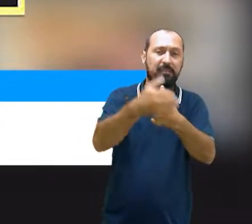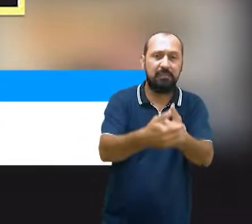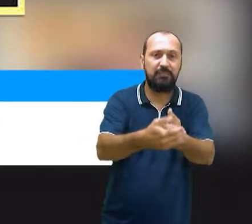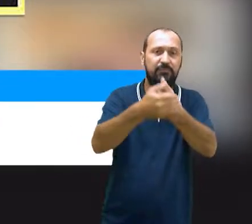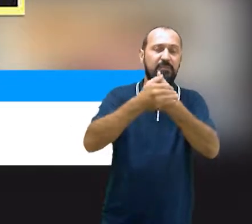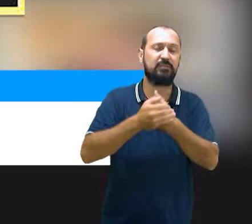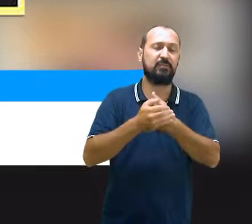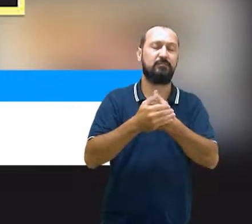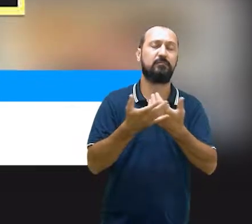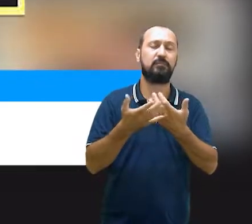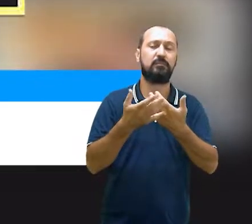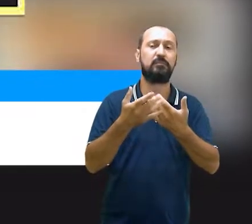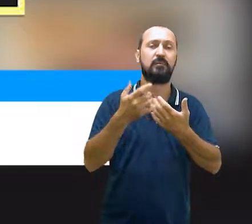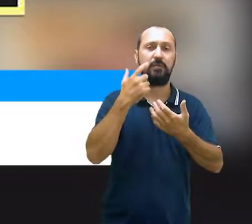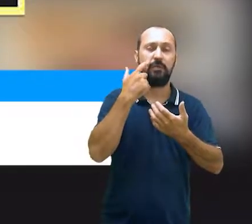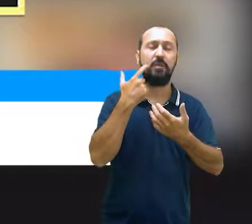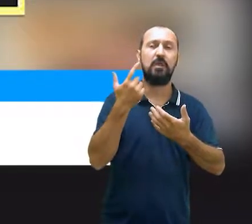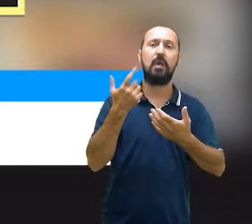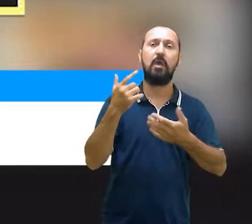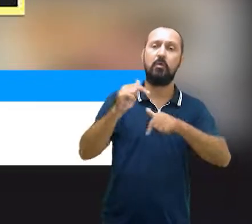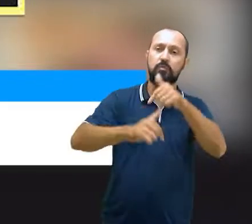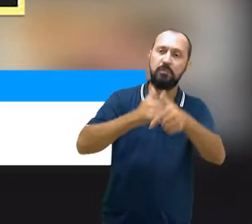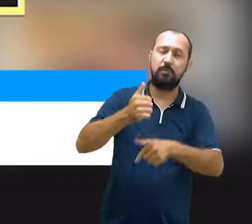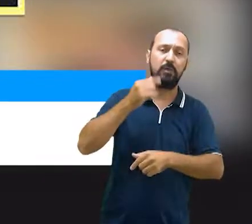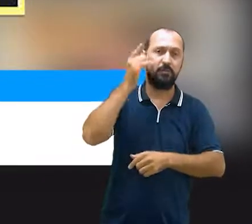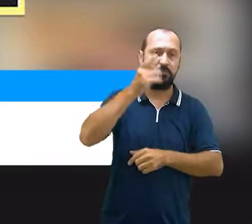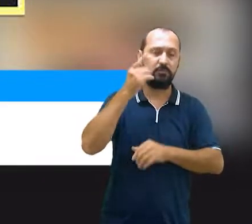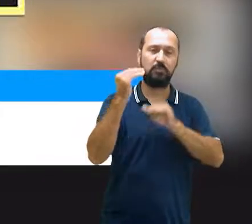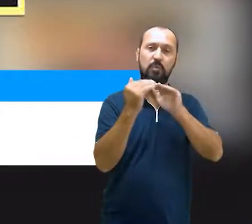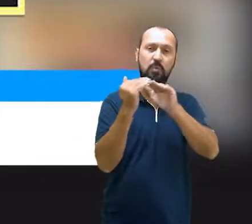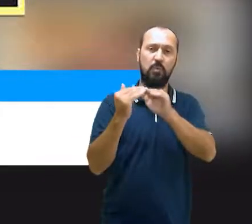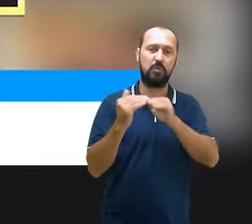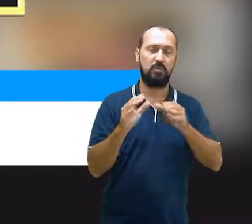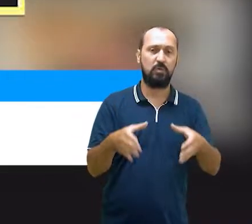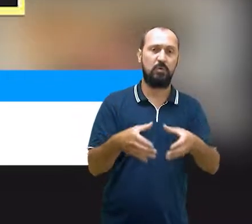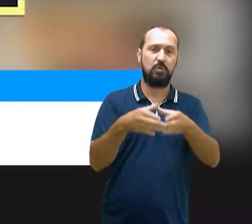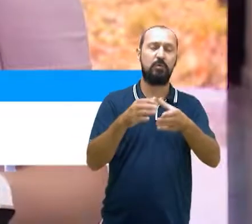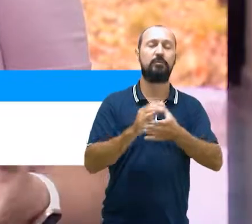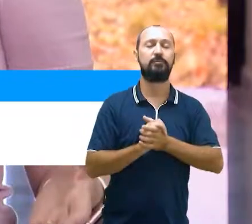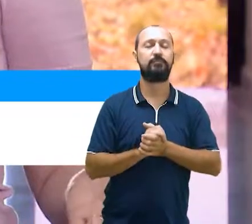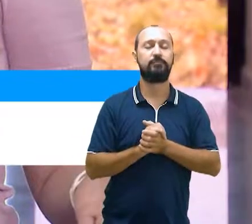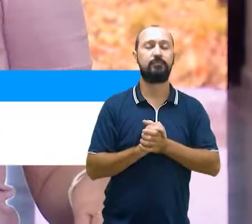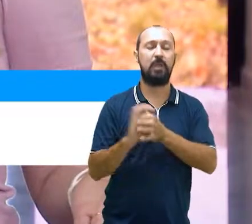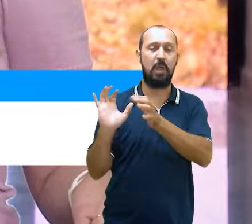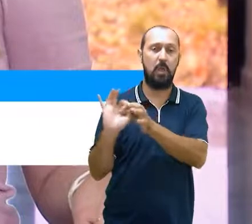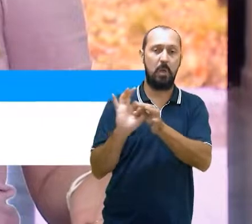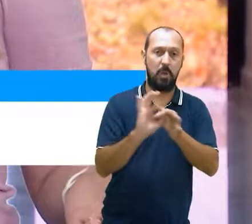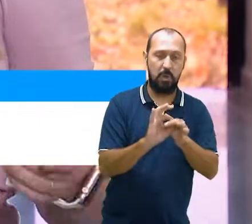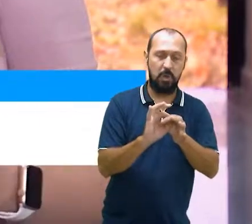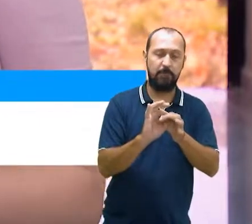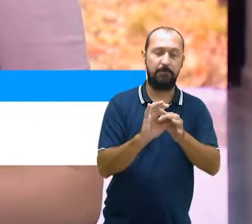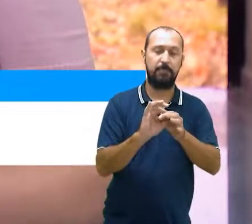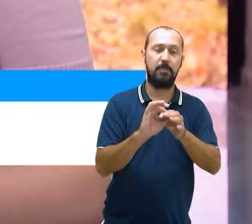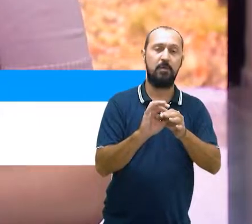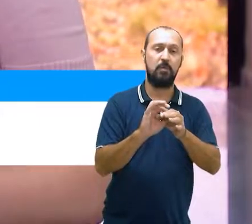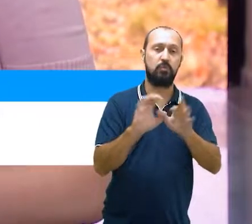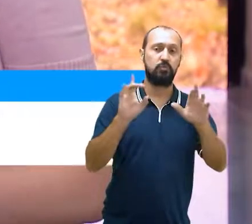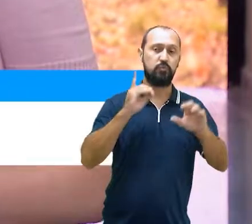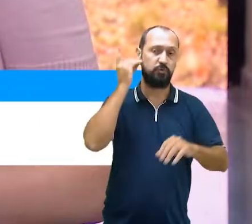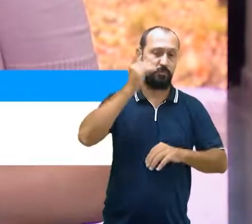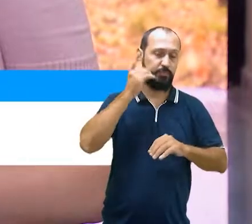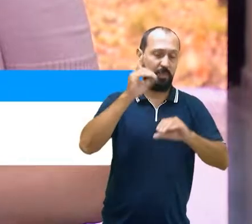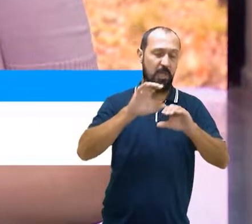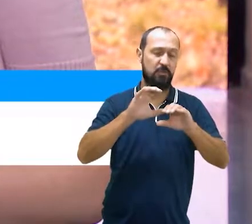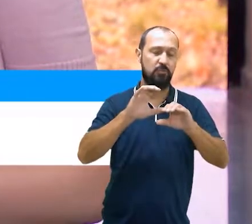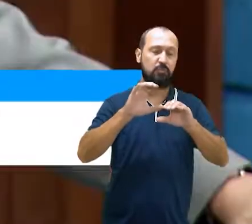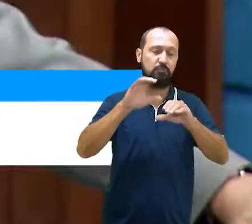PCDs e tem que ser destacado o trabalho de todos os deputados em favor da classe. No mesmo contexto, também foi aprovado pelos